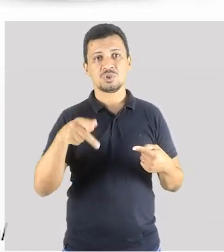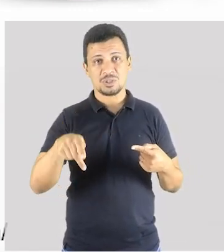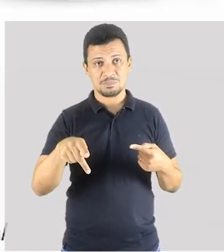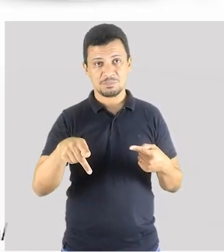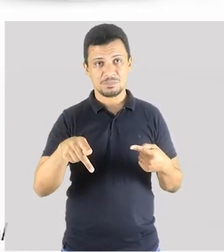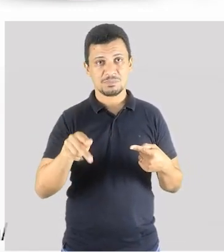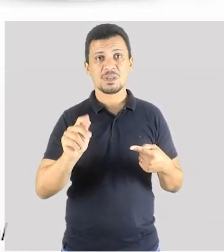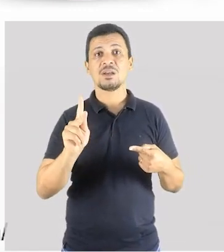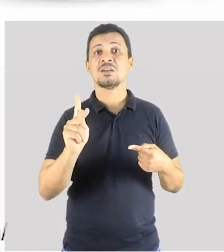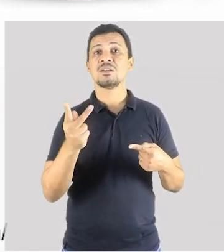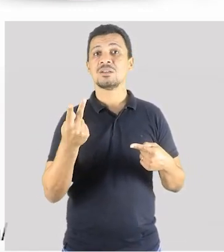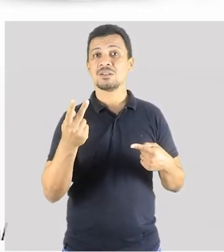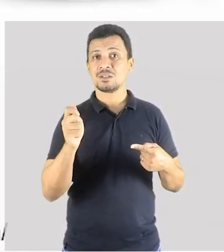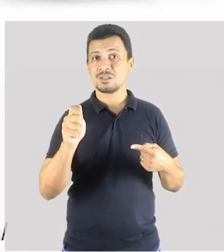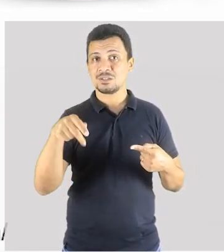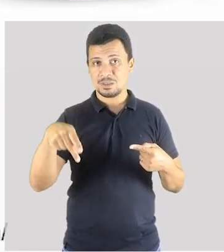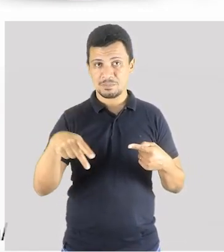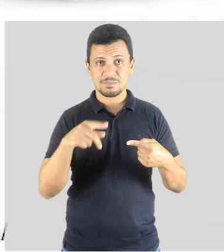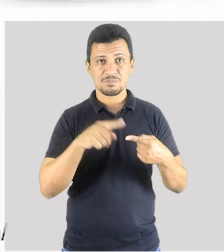ser a